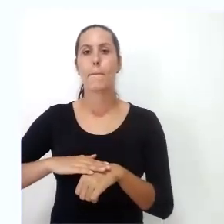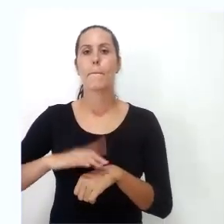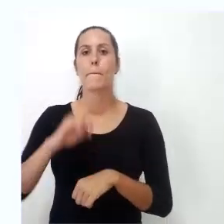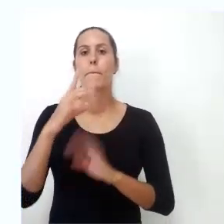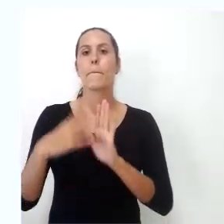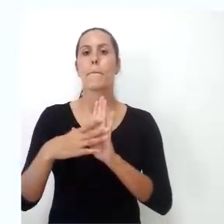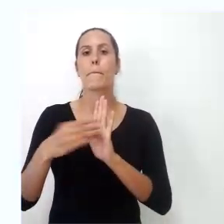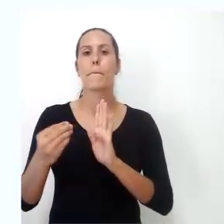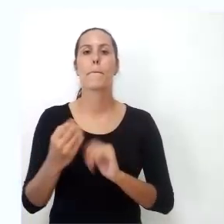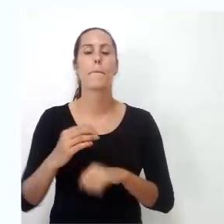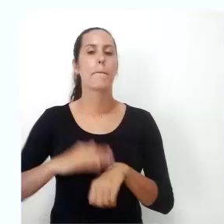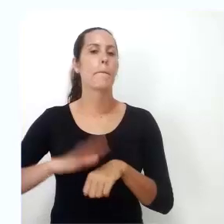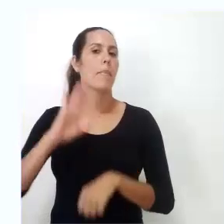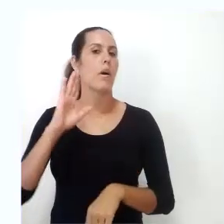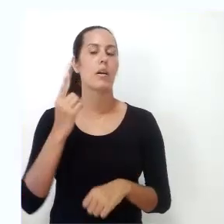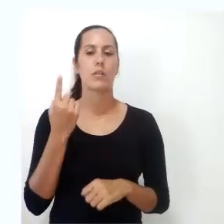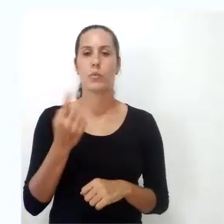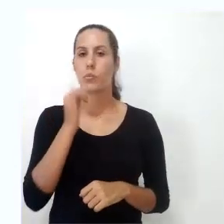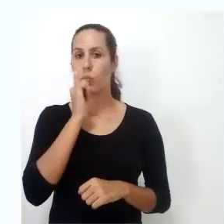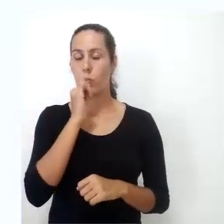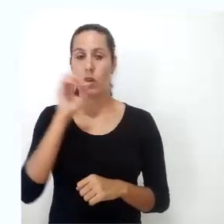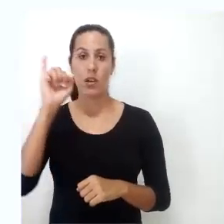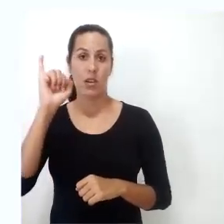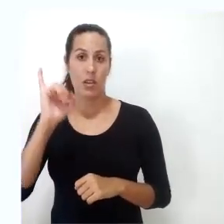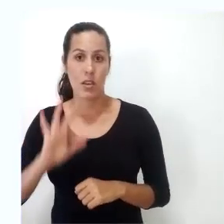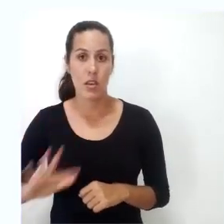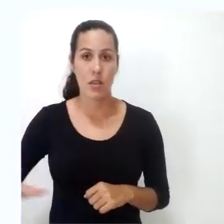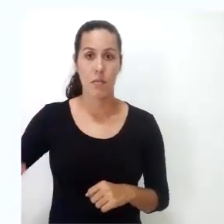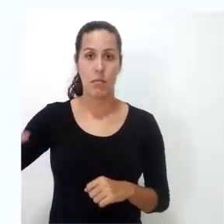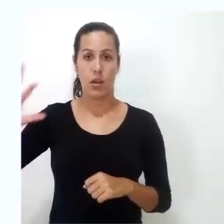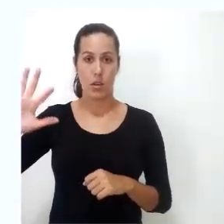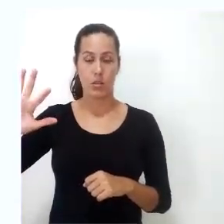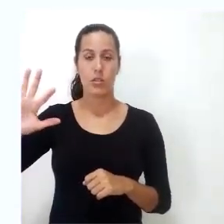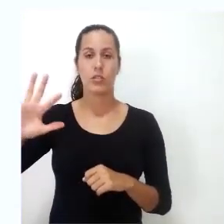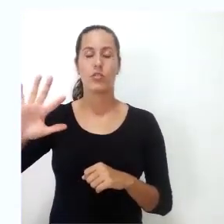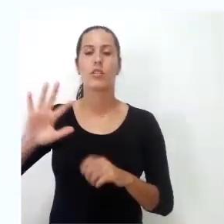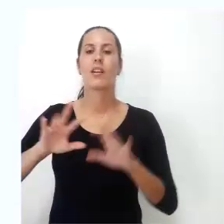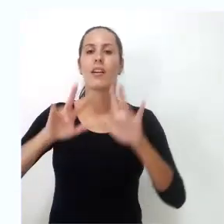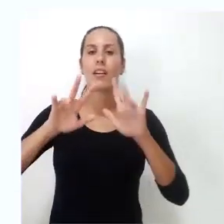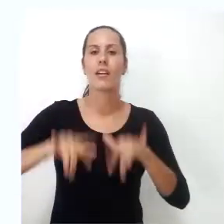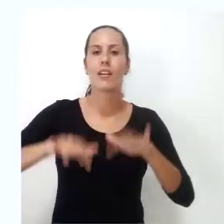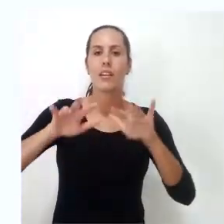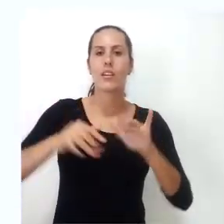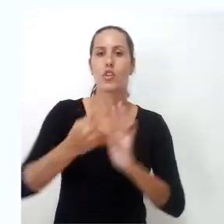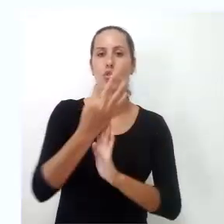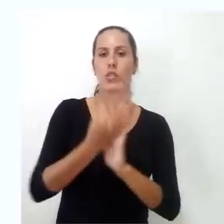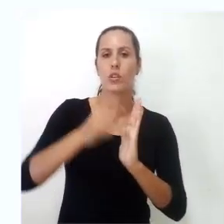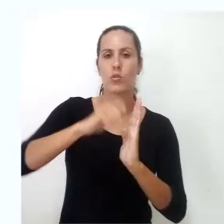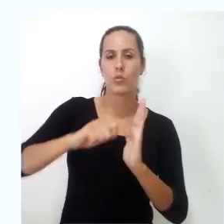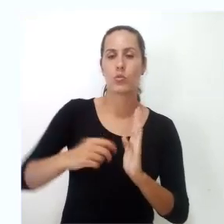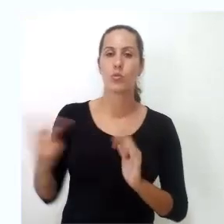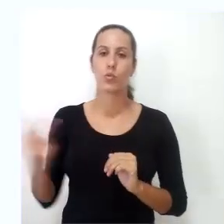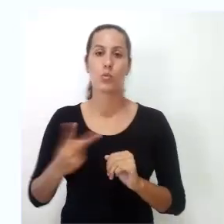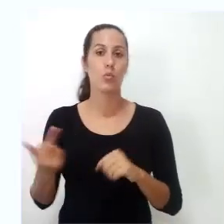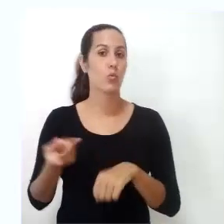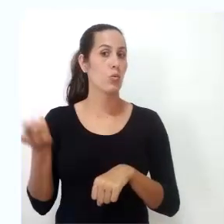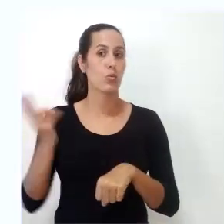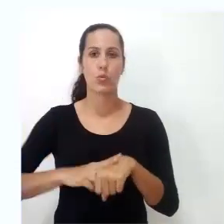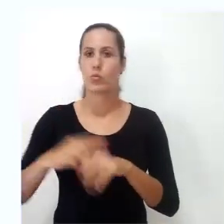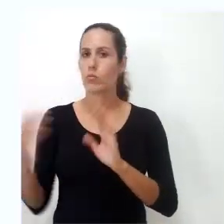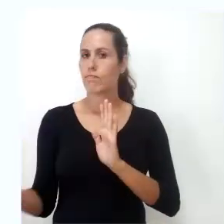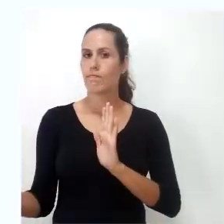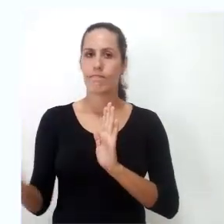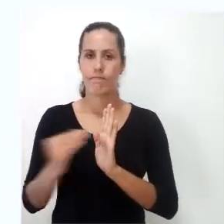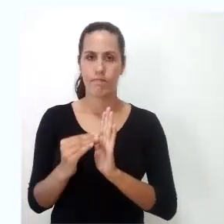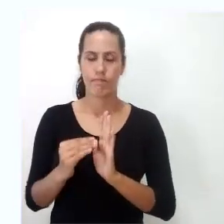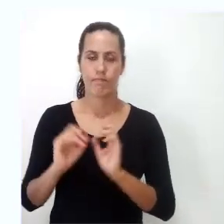que possuem mais de uma modalidade. Ou seja, ele pode ter a imagem e o texto escrito, certo?